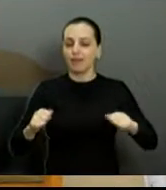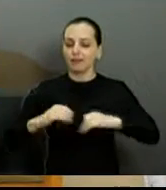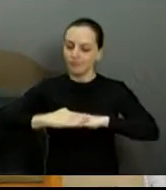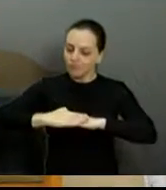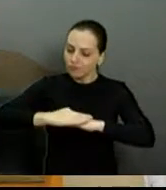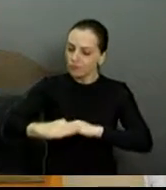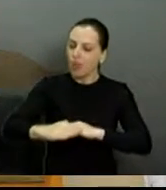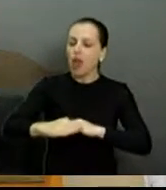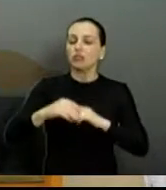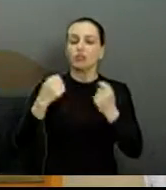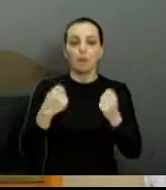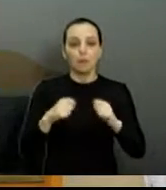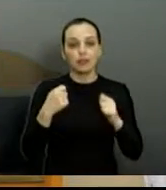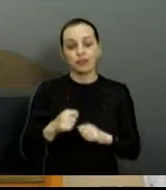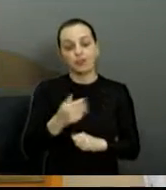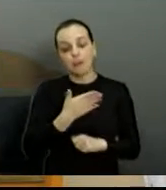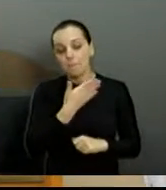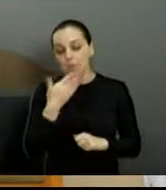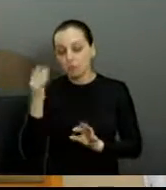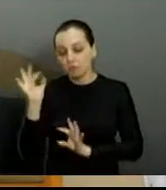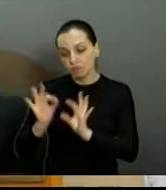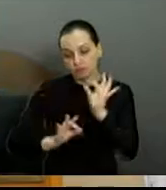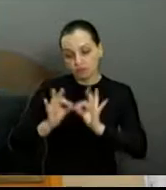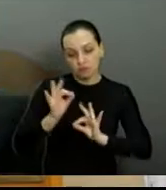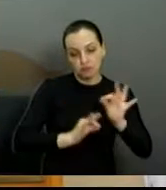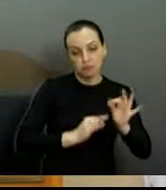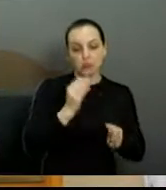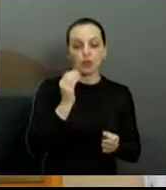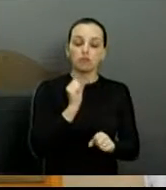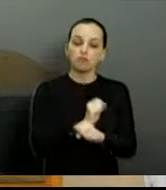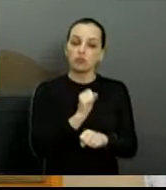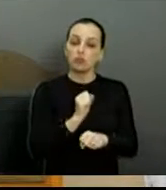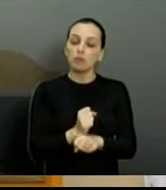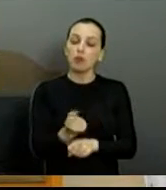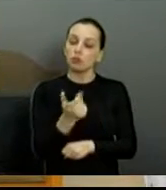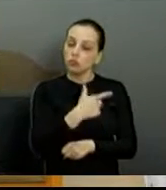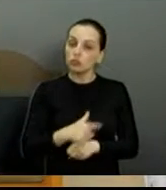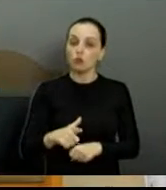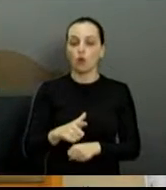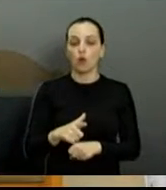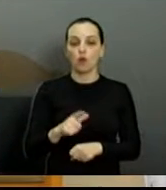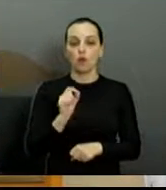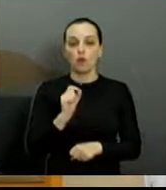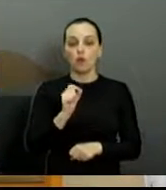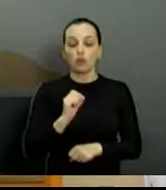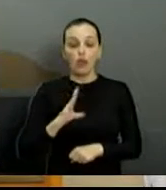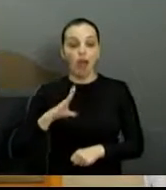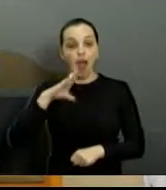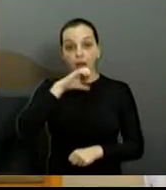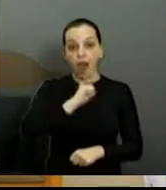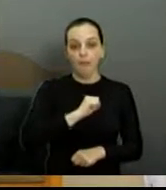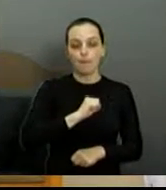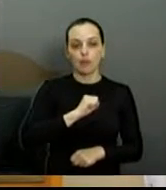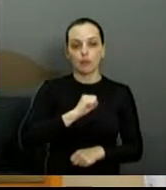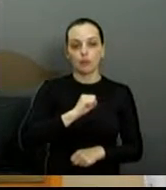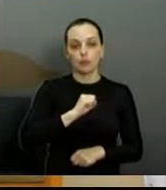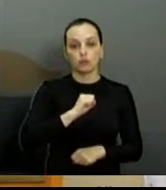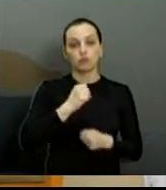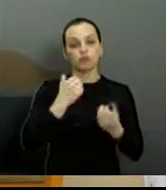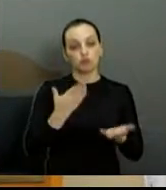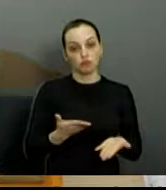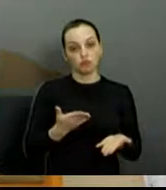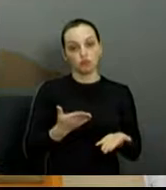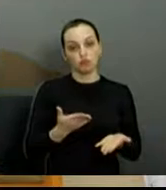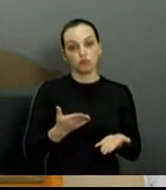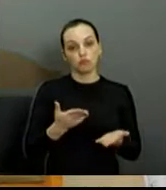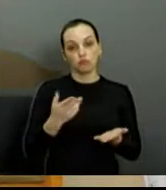melhoria na cidade assim espero que na nossa cidade mais alta possível esperamos né